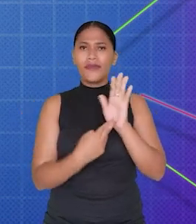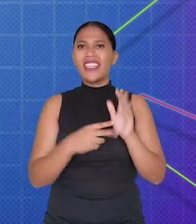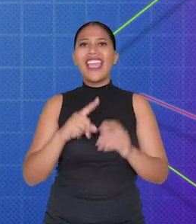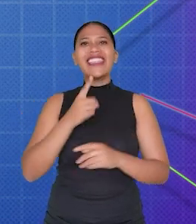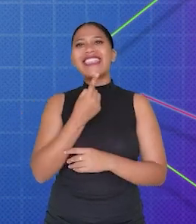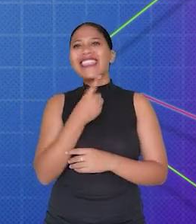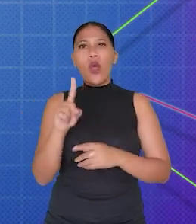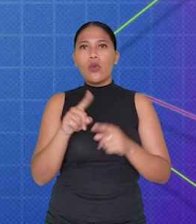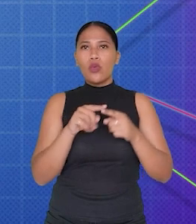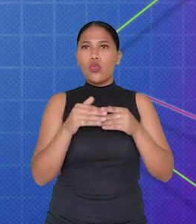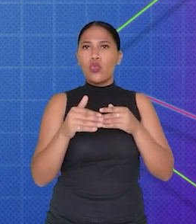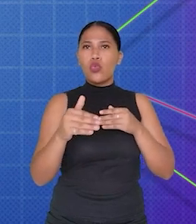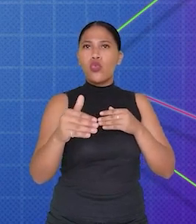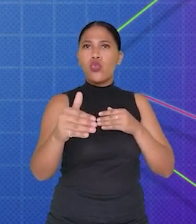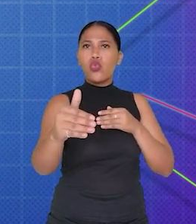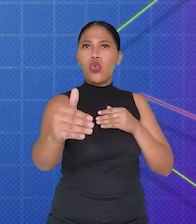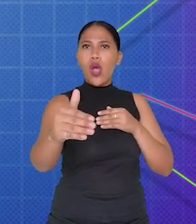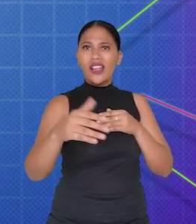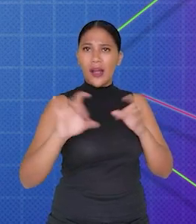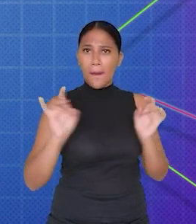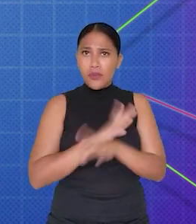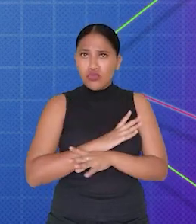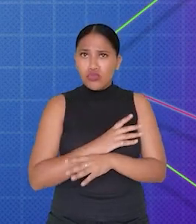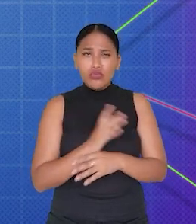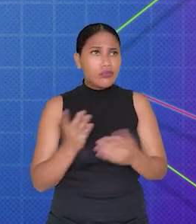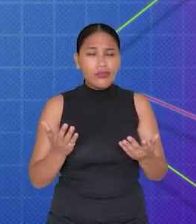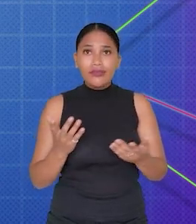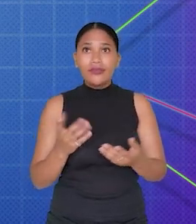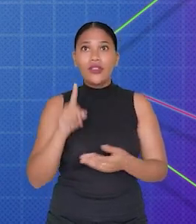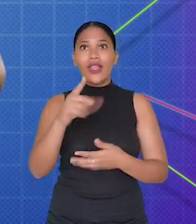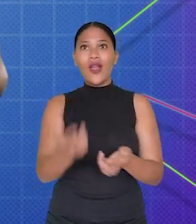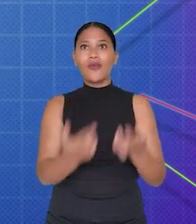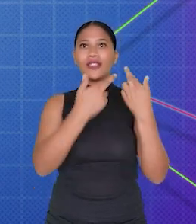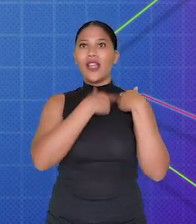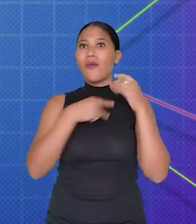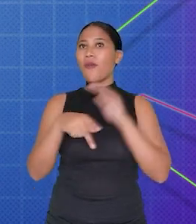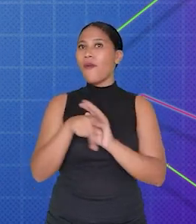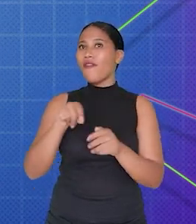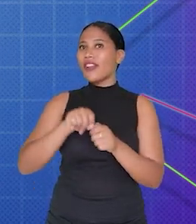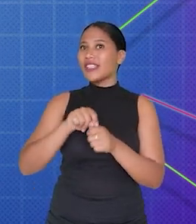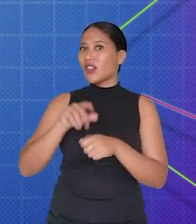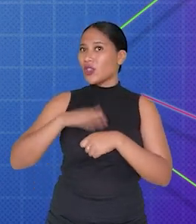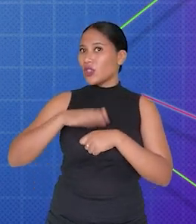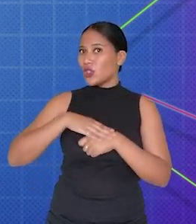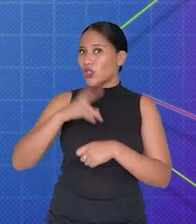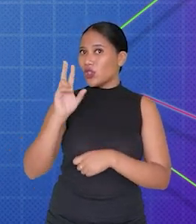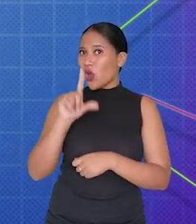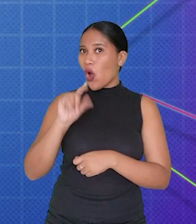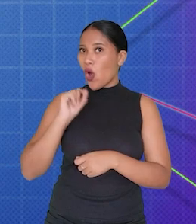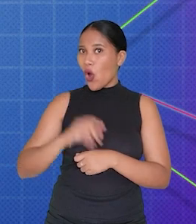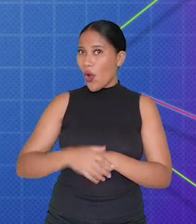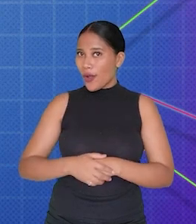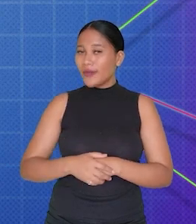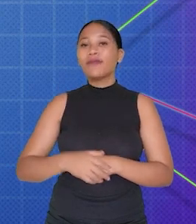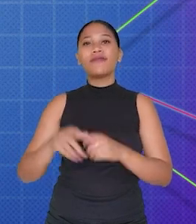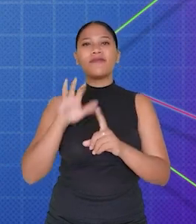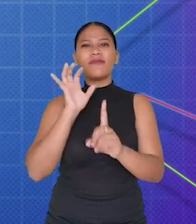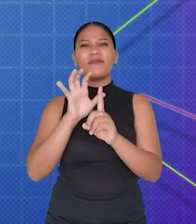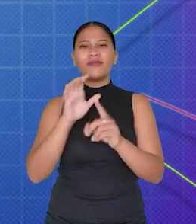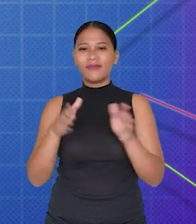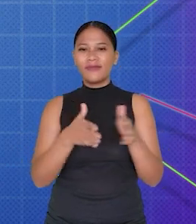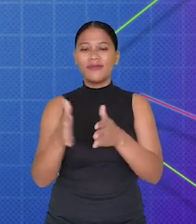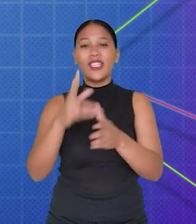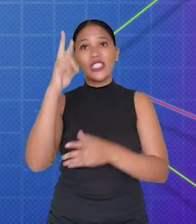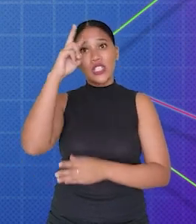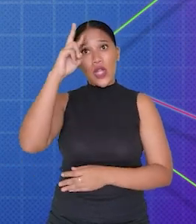não linear. Ao invés de seguir uma trajetória pré-determinada, vocês são responsáveis por fazer as suas próprias escolhas, que vão influenciar o